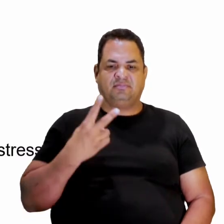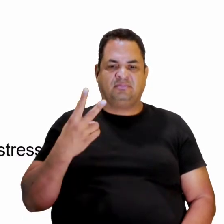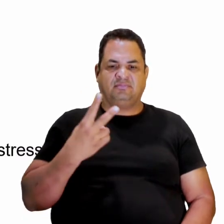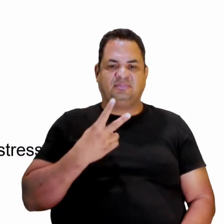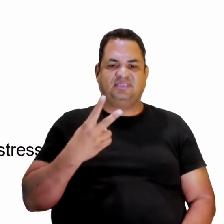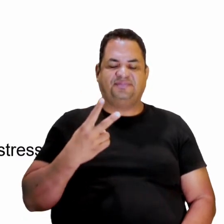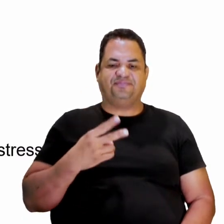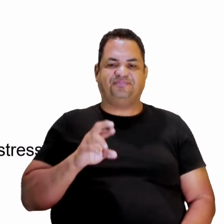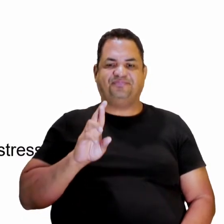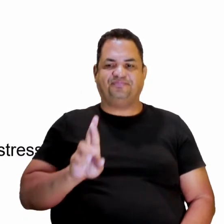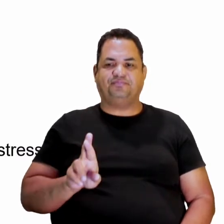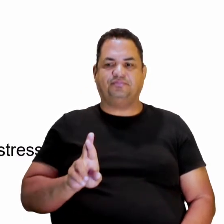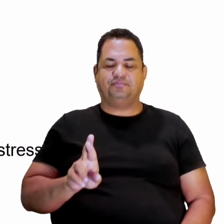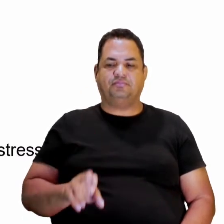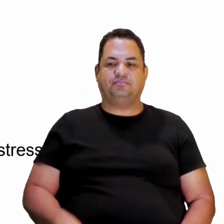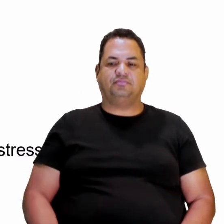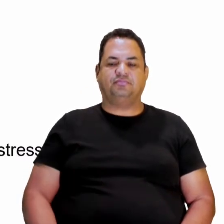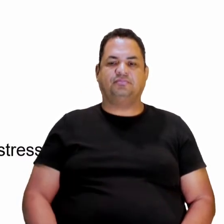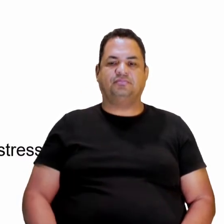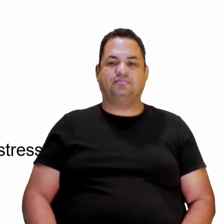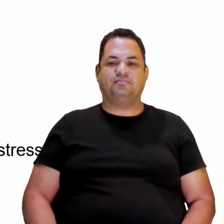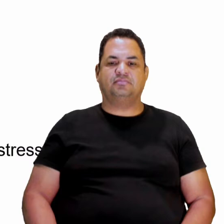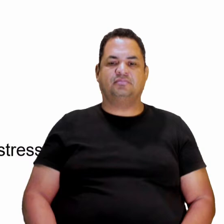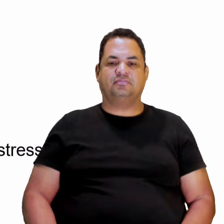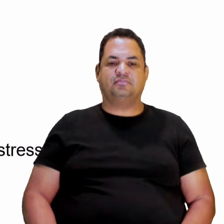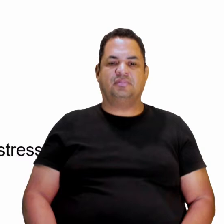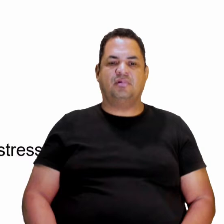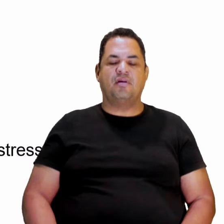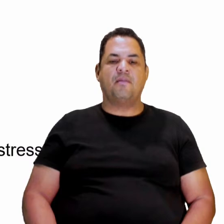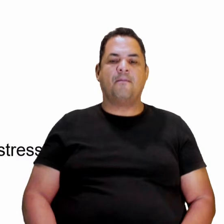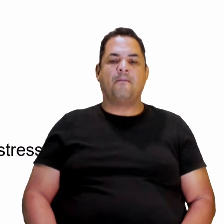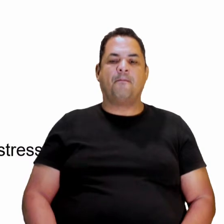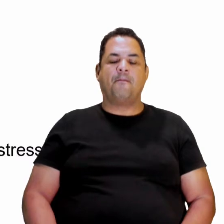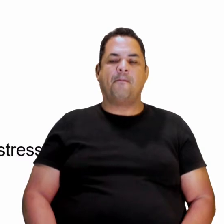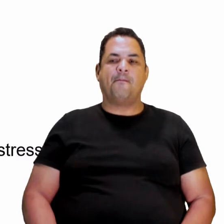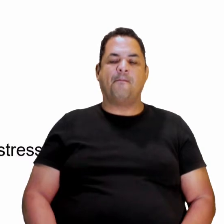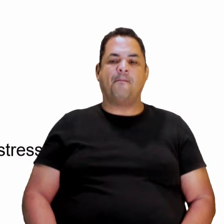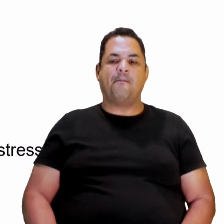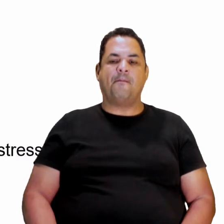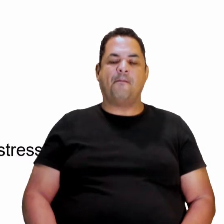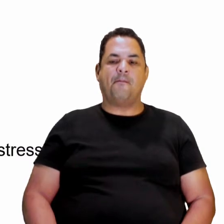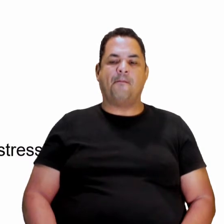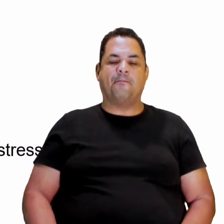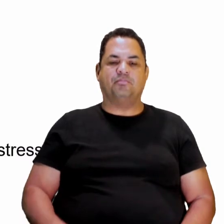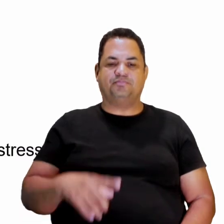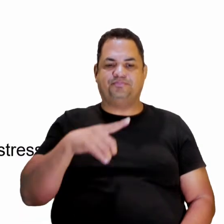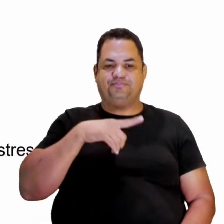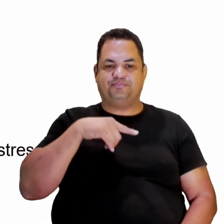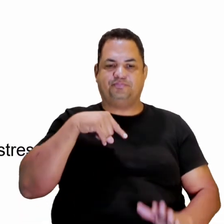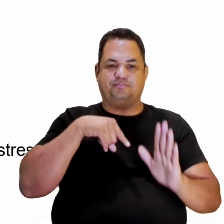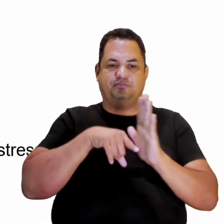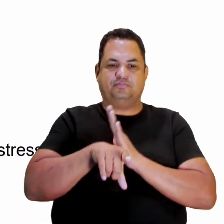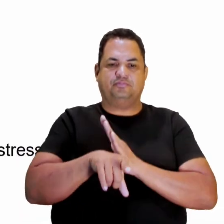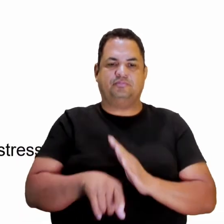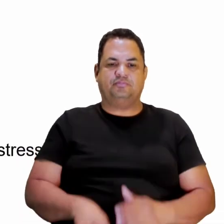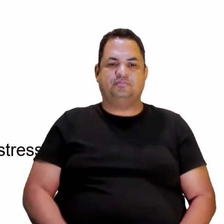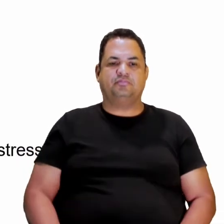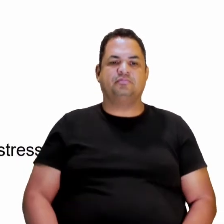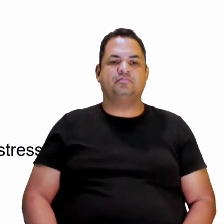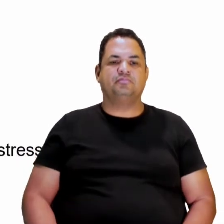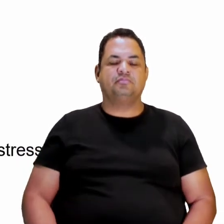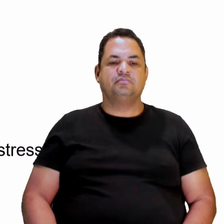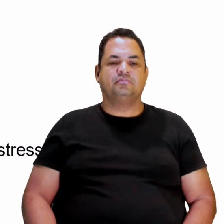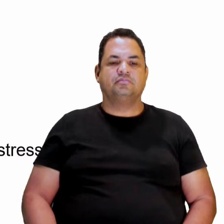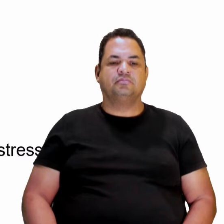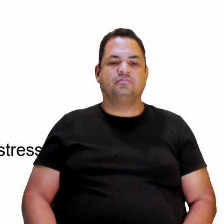2 R's. Temos o preferring com 2 R's. E aí eu tenho esta pergunta aqui para vocês,